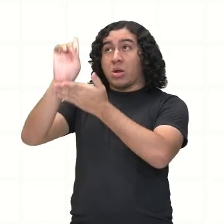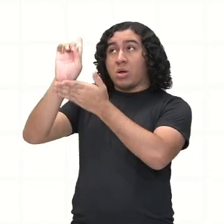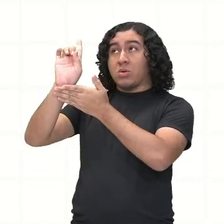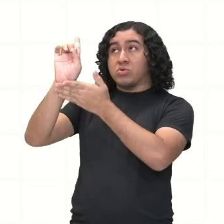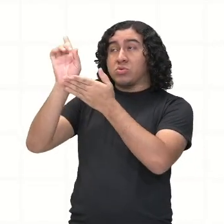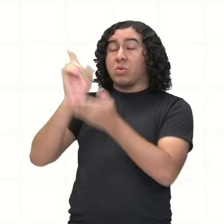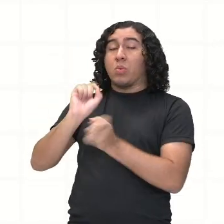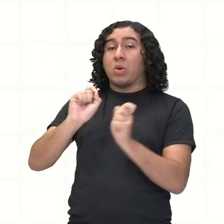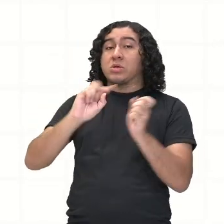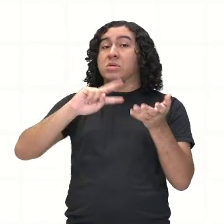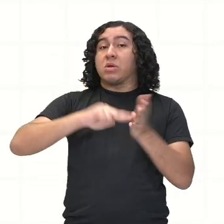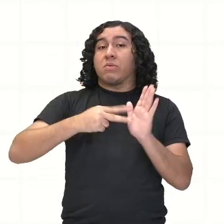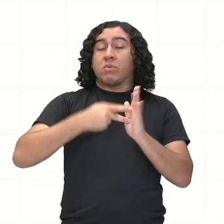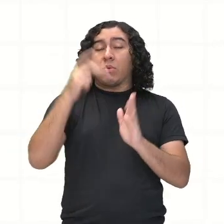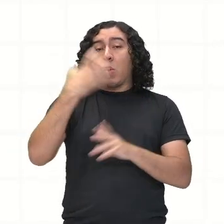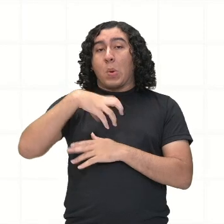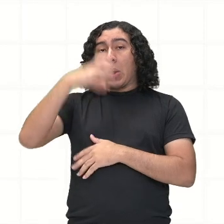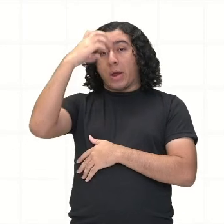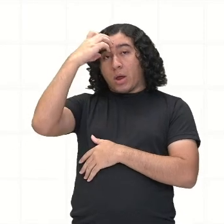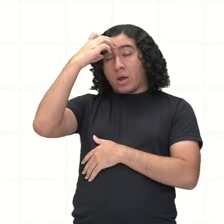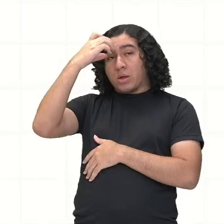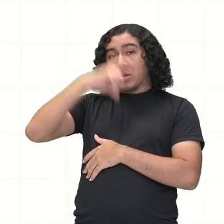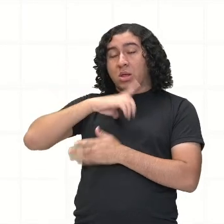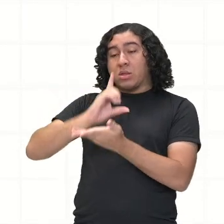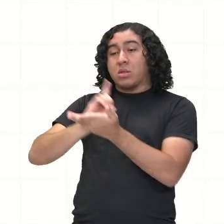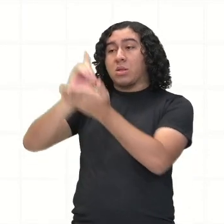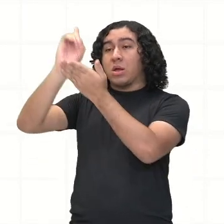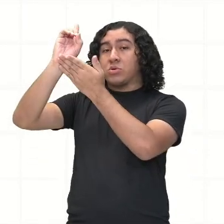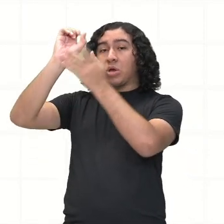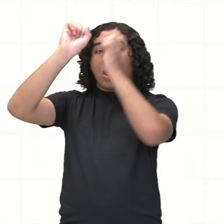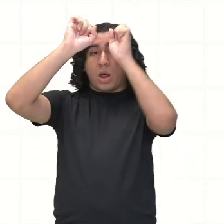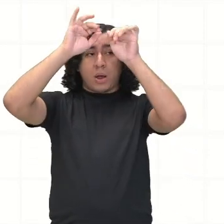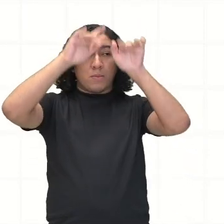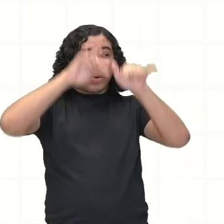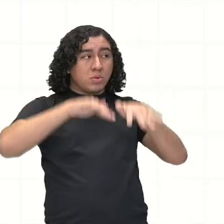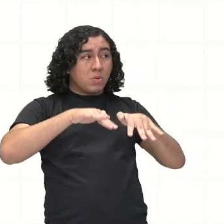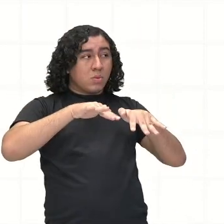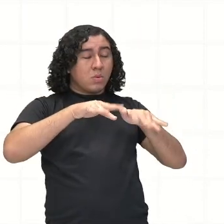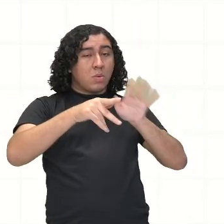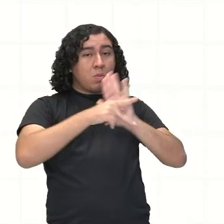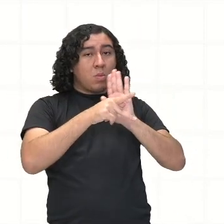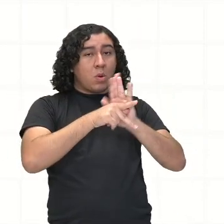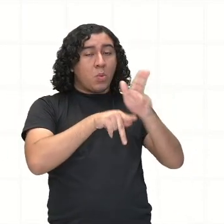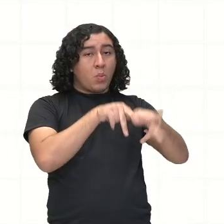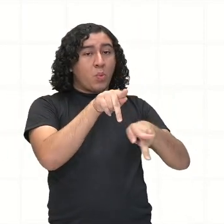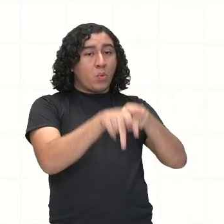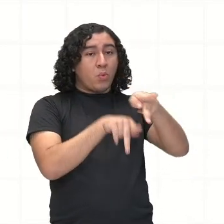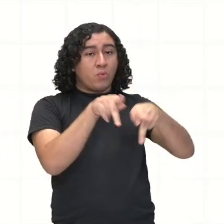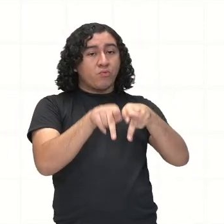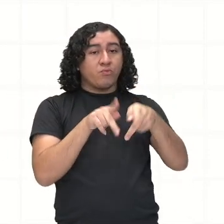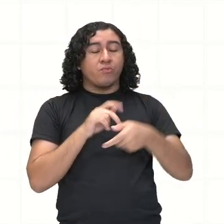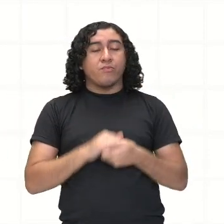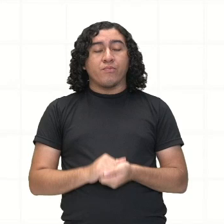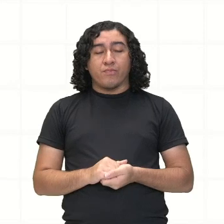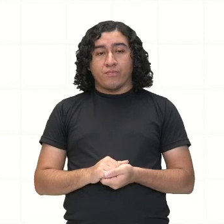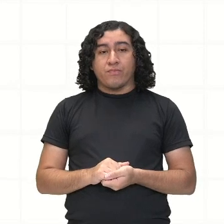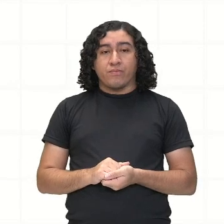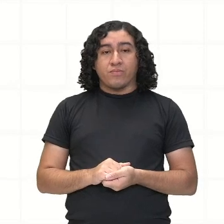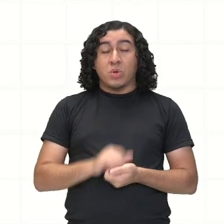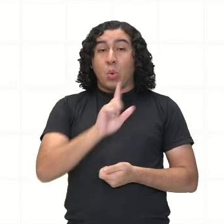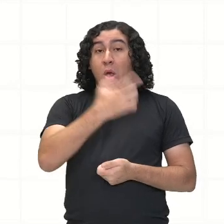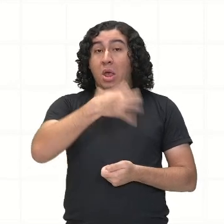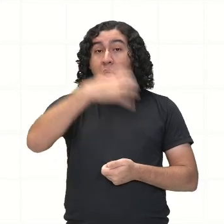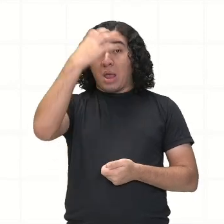o rei ele tem ali a bênção divina para estar à frente da nação. Vai envolver política